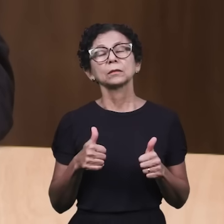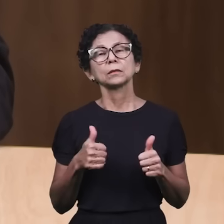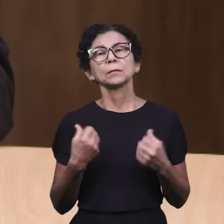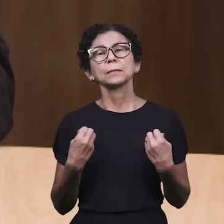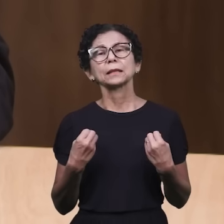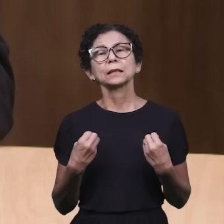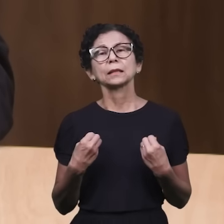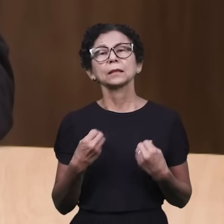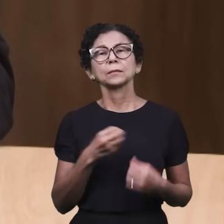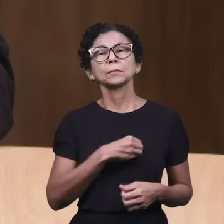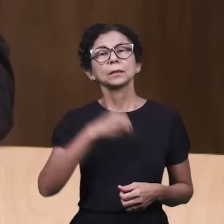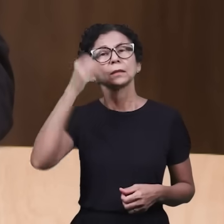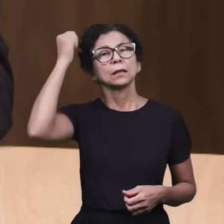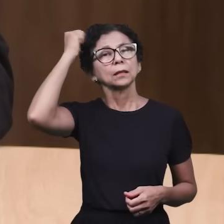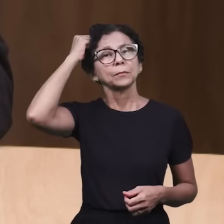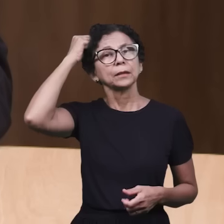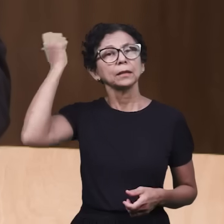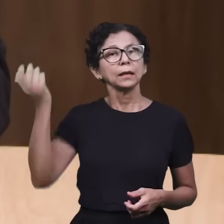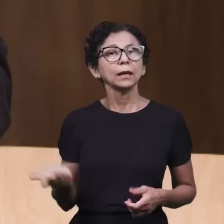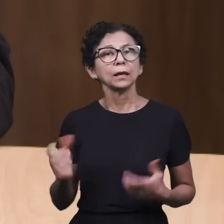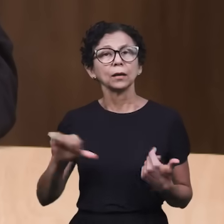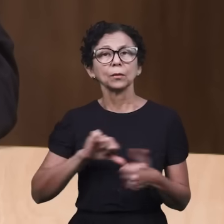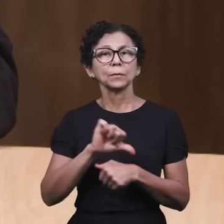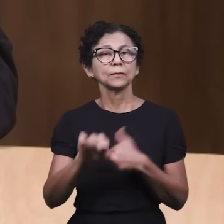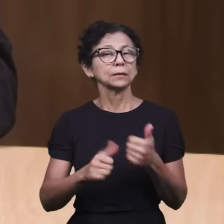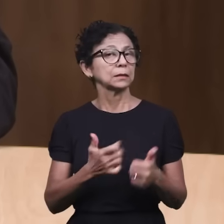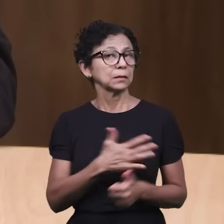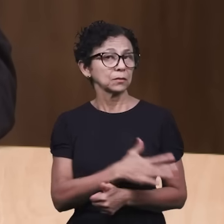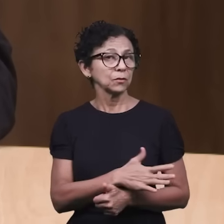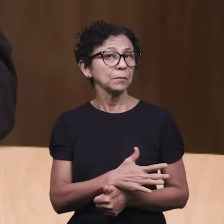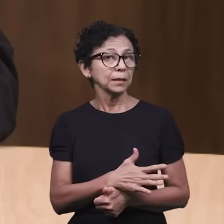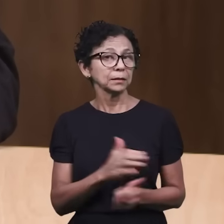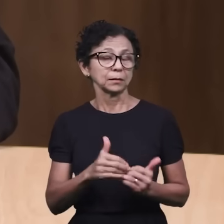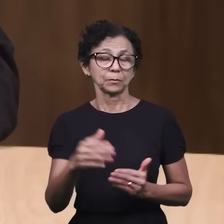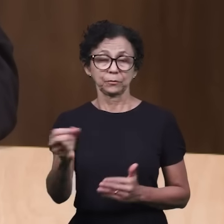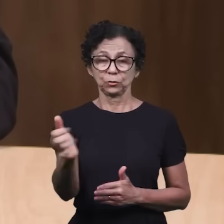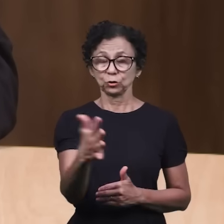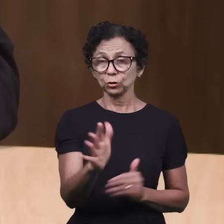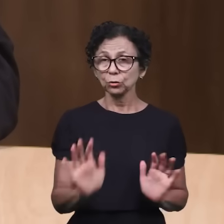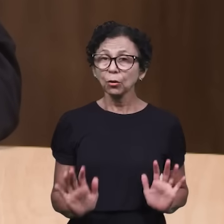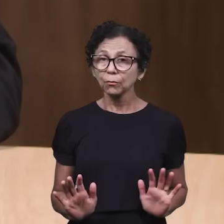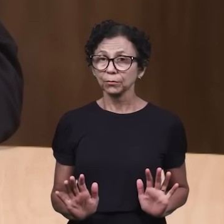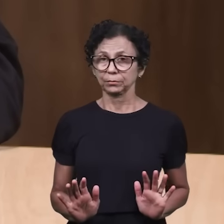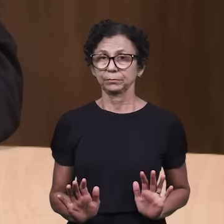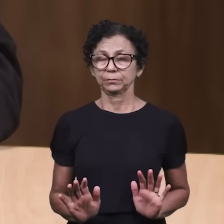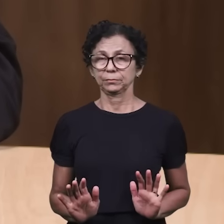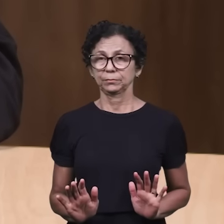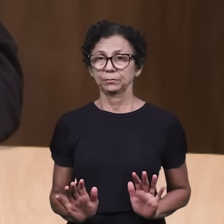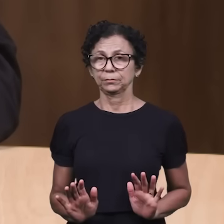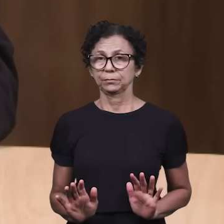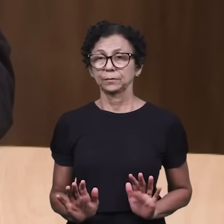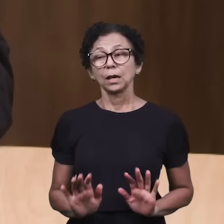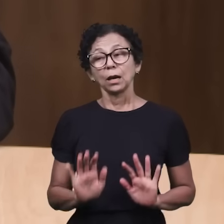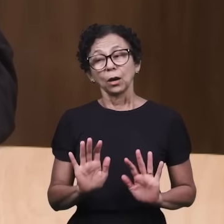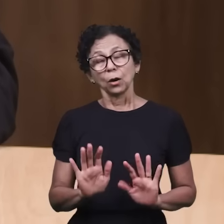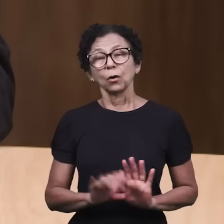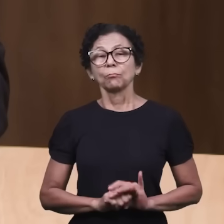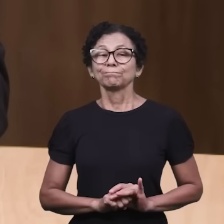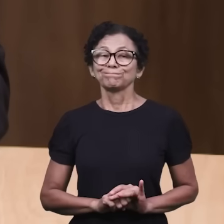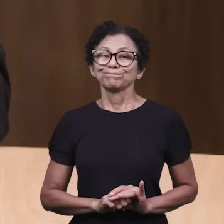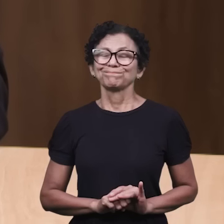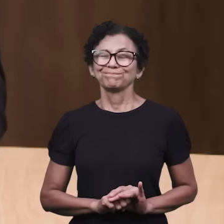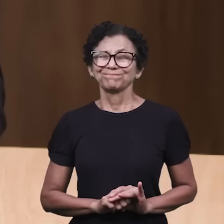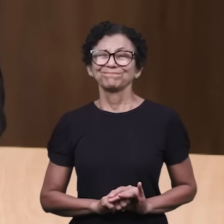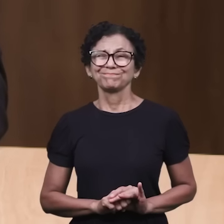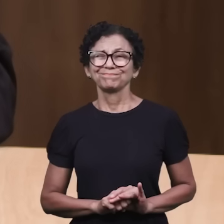detalhe na minha vida que eu preciso corrigir. Há um problema que eu tenho, um vício, alguma coisa que eu preciso consertar, porque depois do